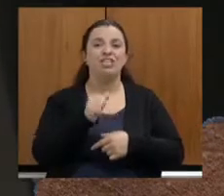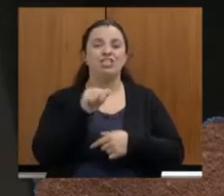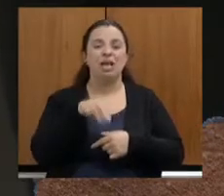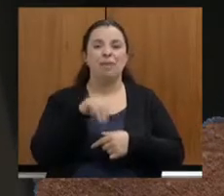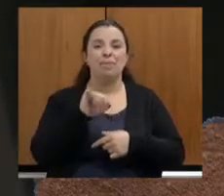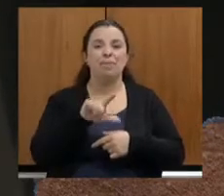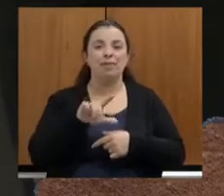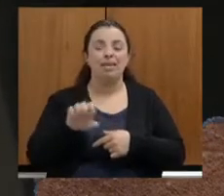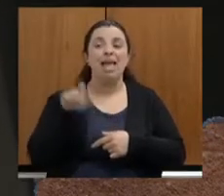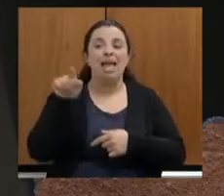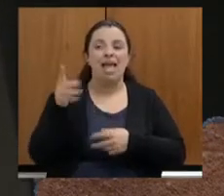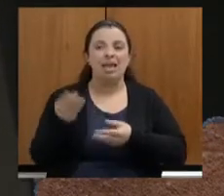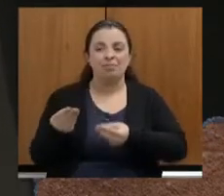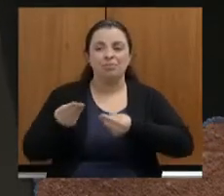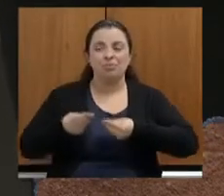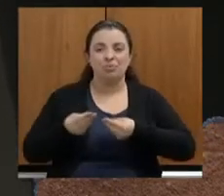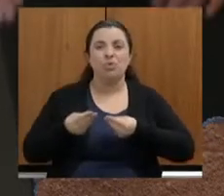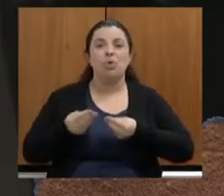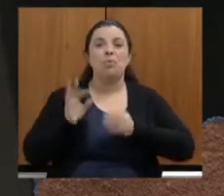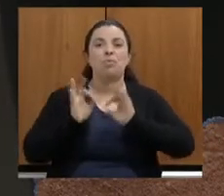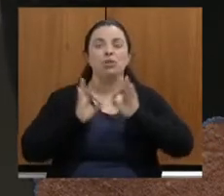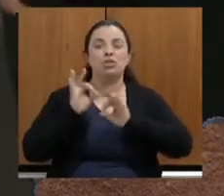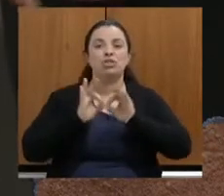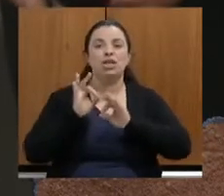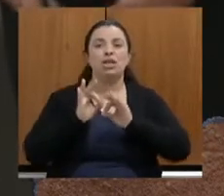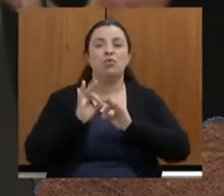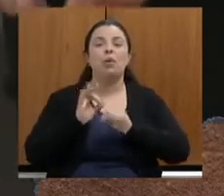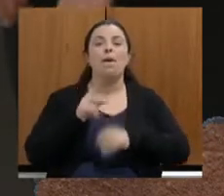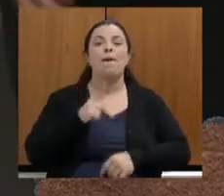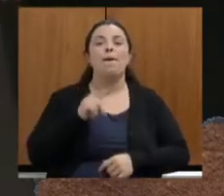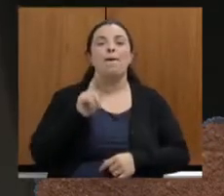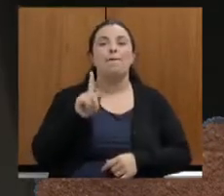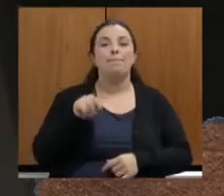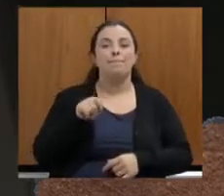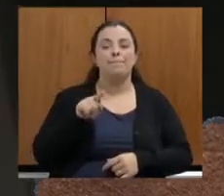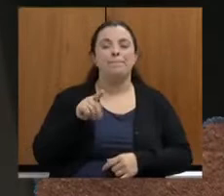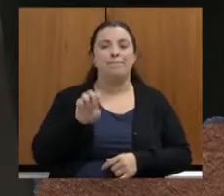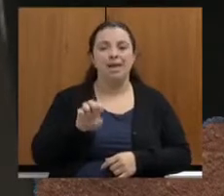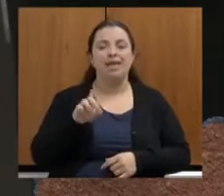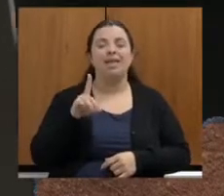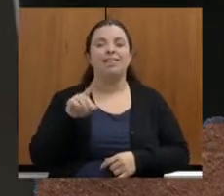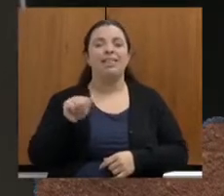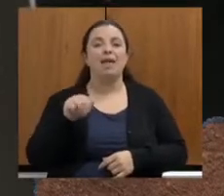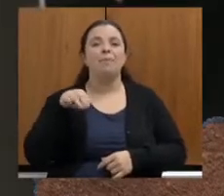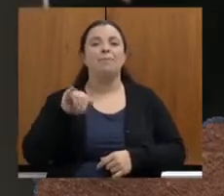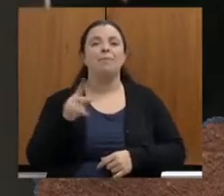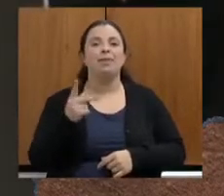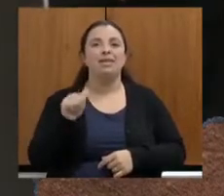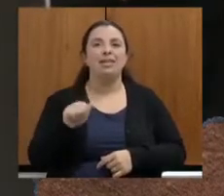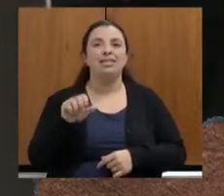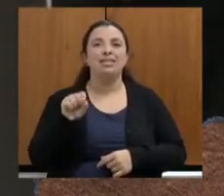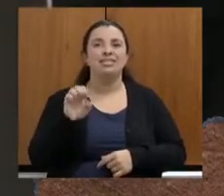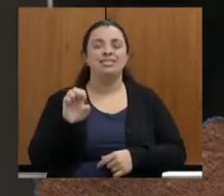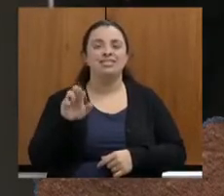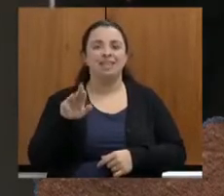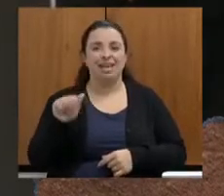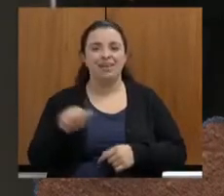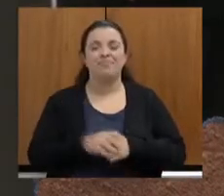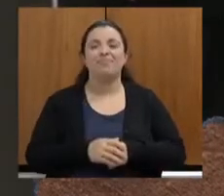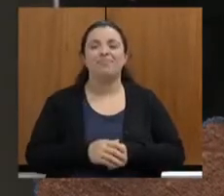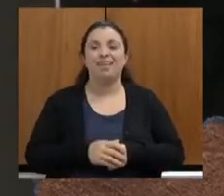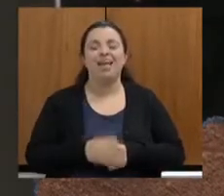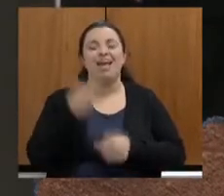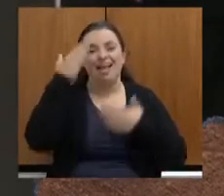projeto tira pé da minha Serra agradeço as minhas colegas presentes né pelo